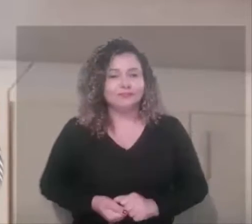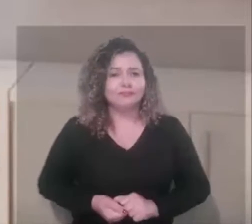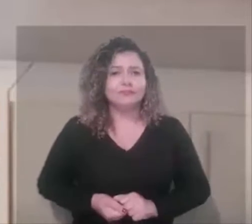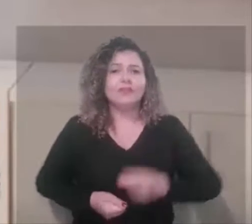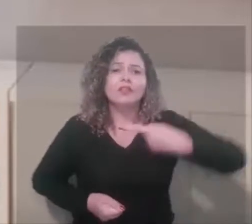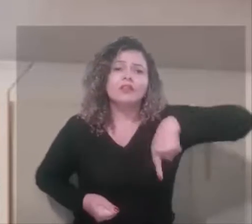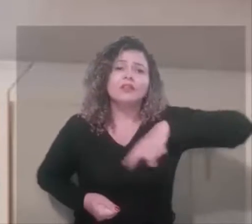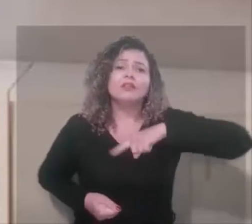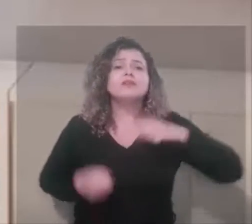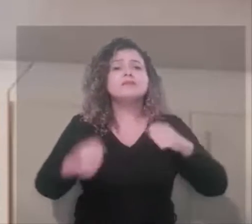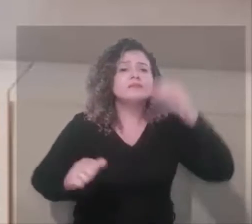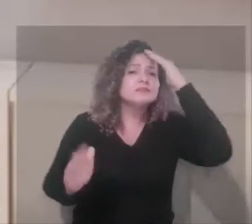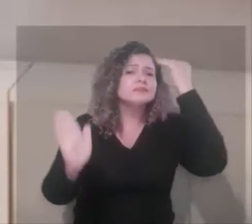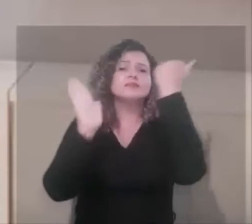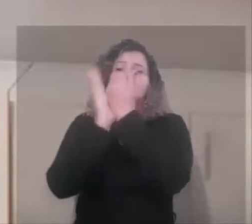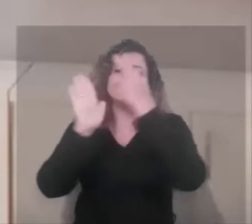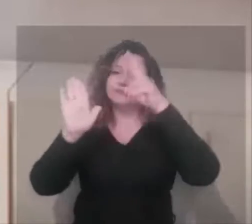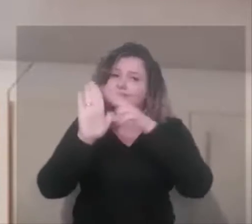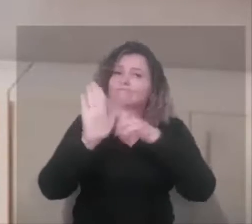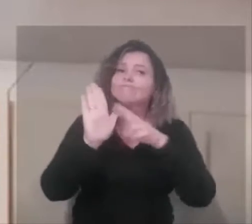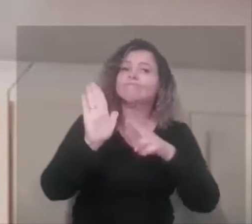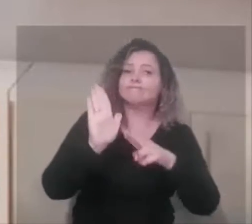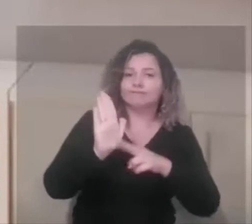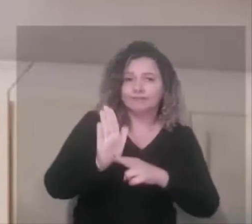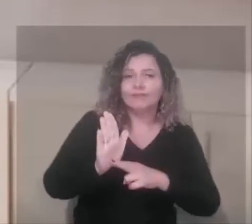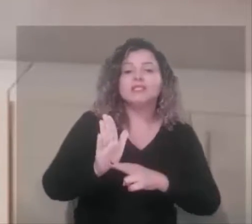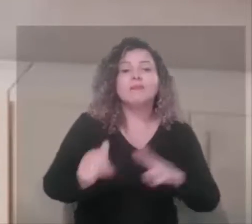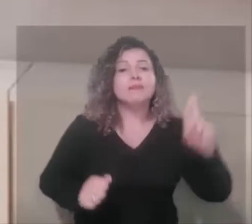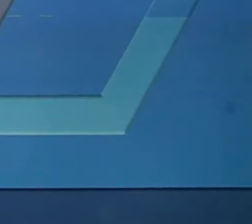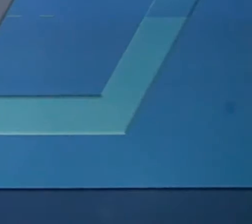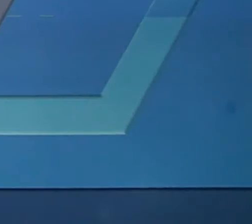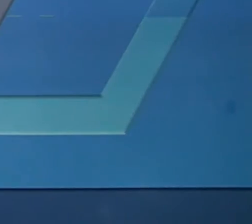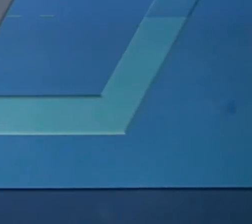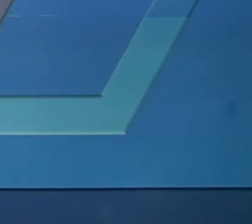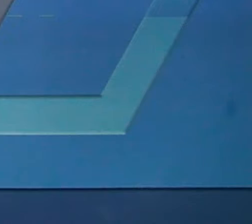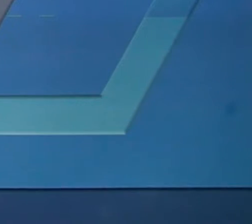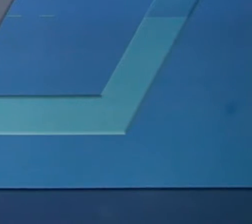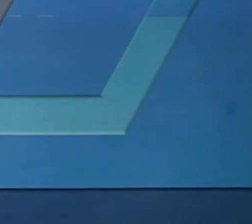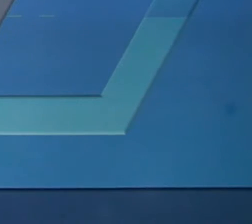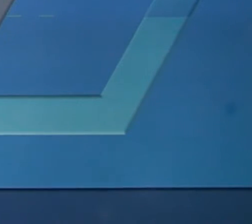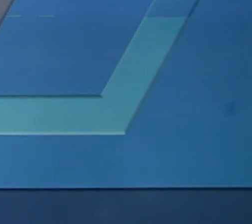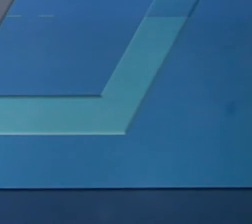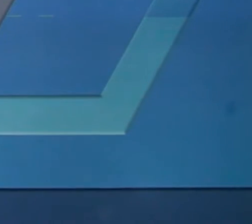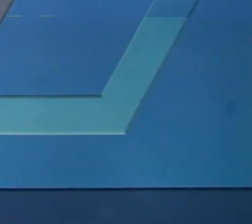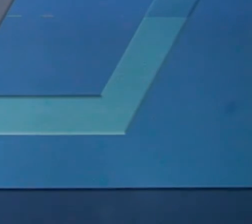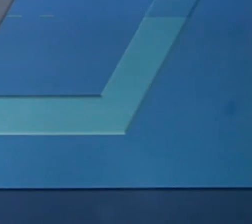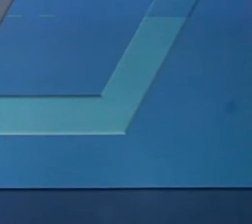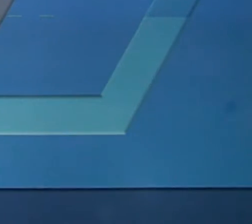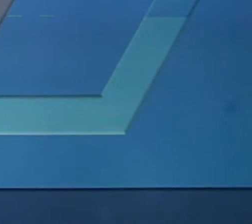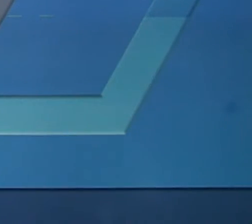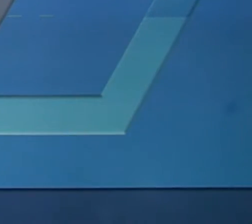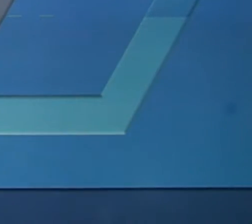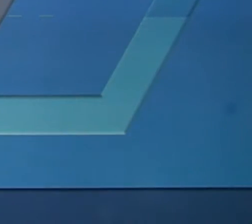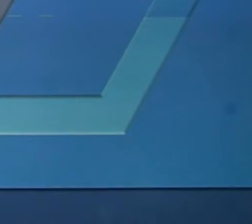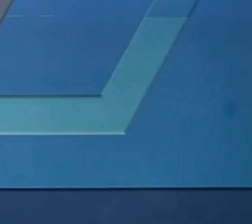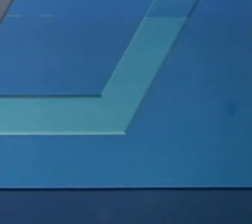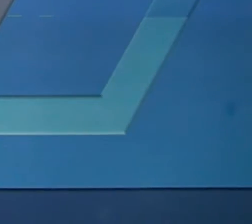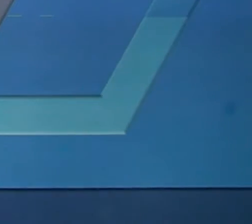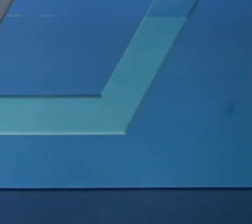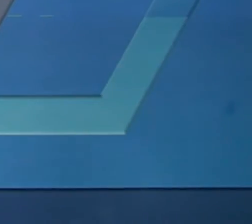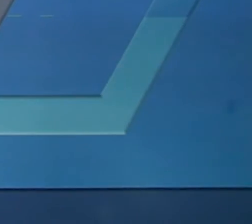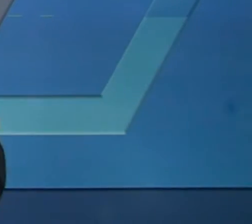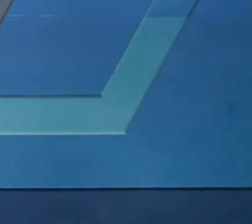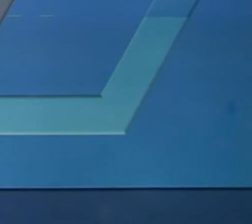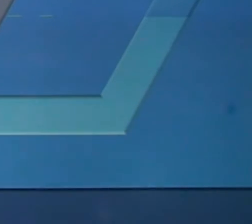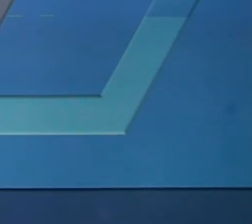única, 18,6% da população está imunizada. Tá aí os números de Sete Lagoas, você fica atento aí